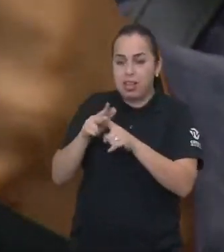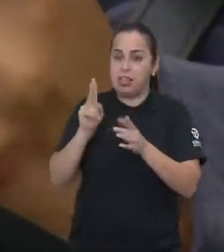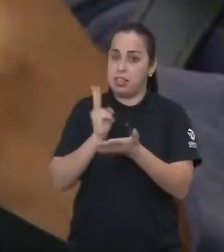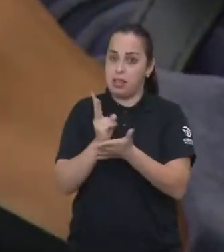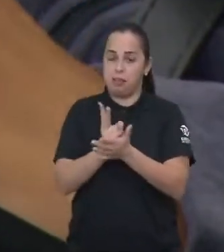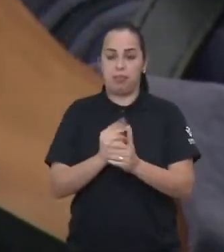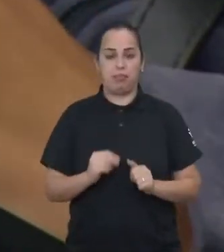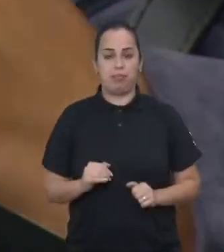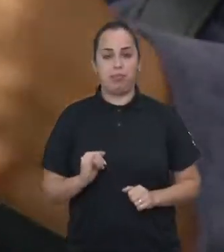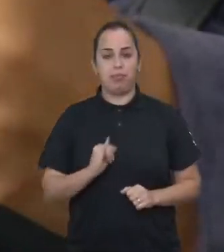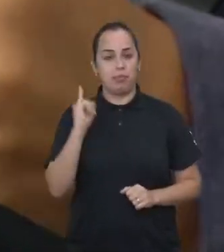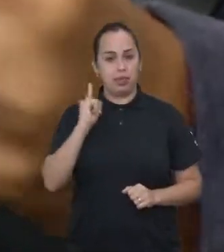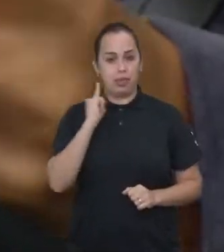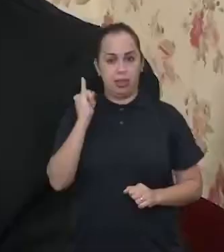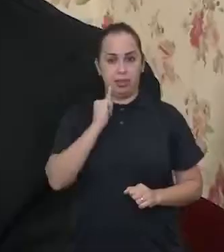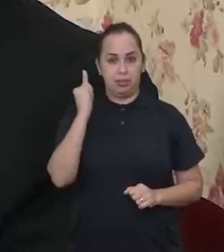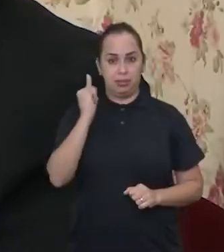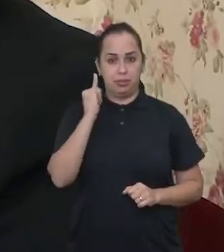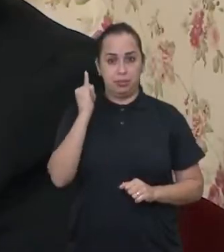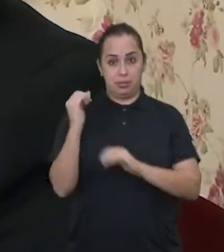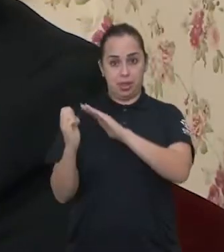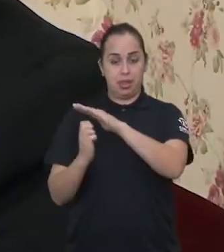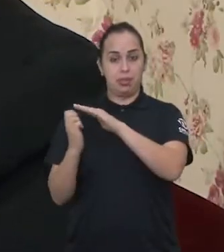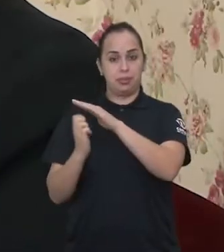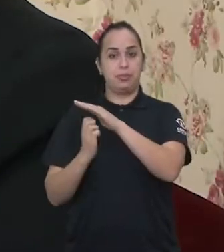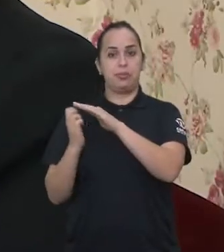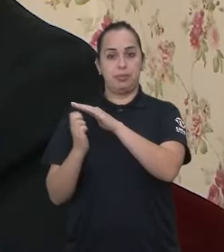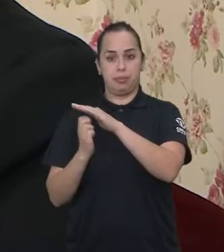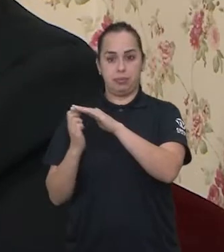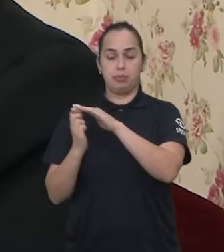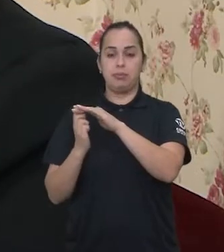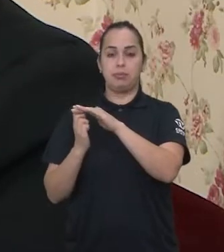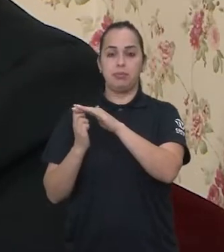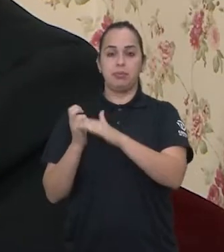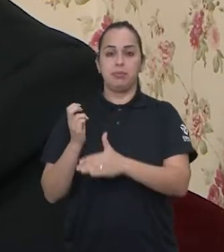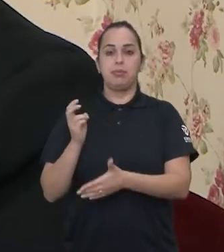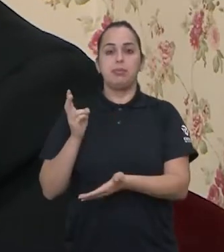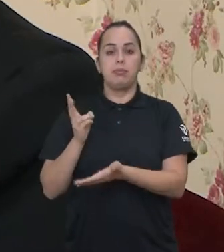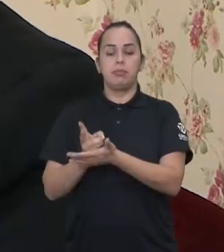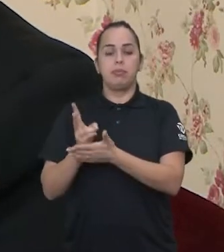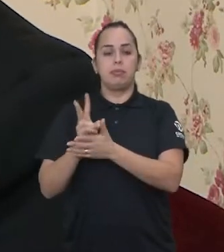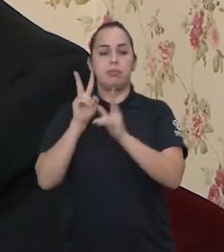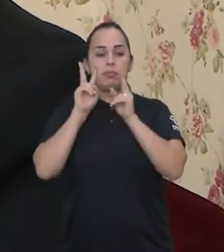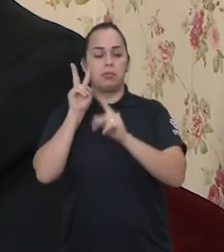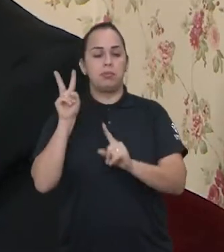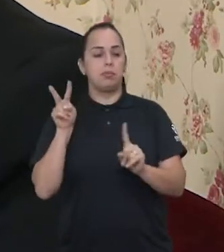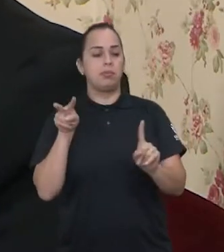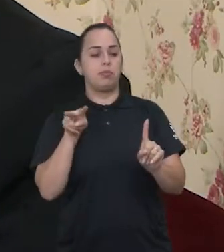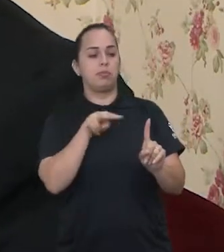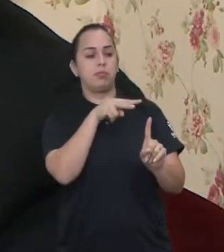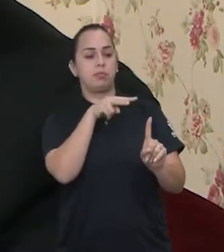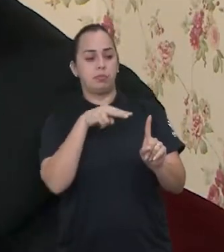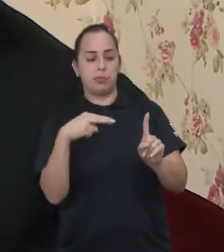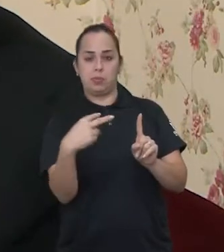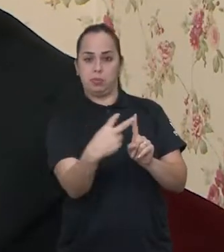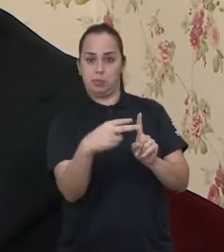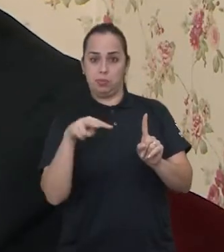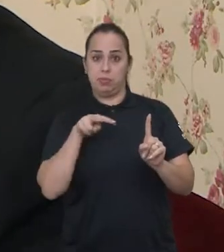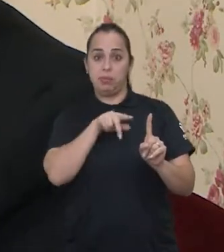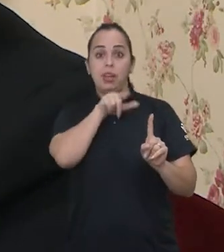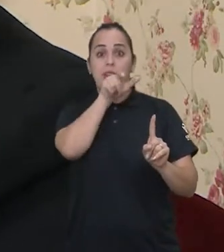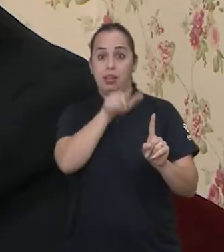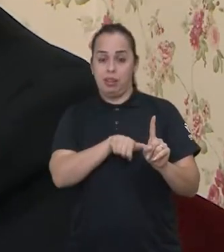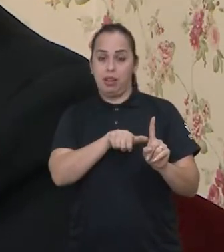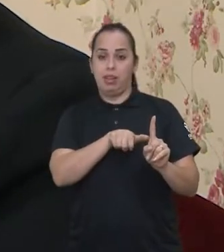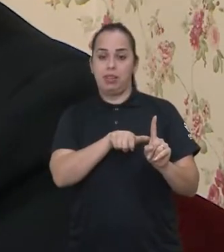deve ser atualizado constantemente é extremamente importante que essas as empresas têm um olhar